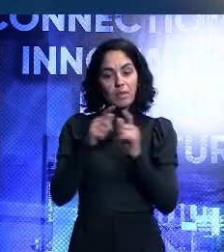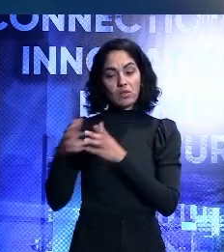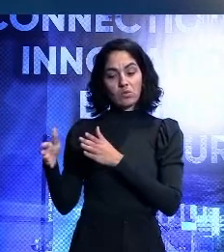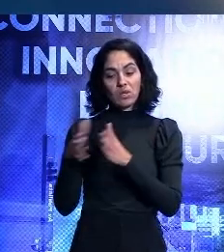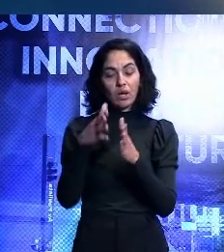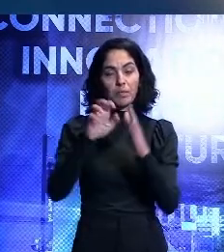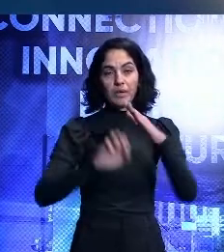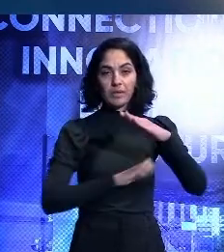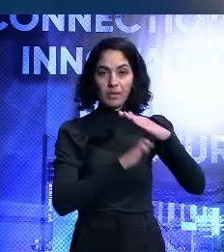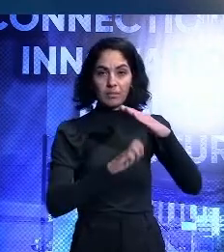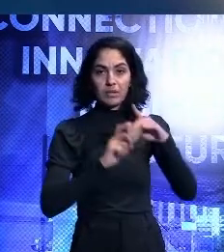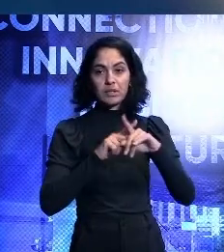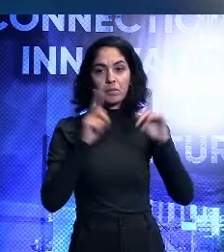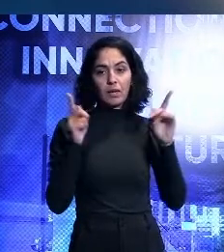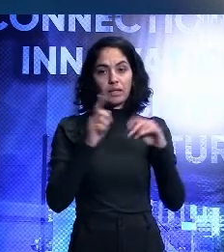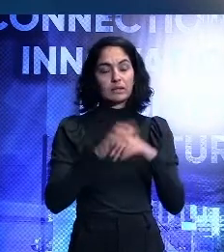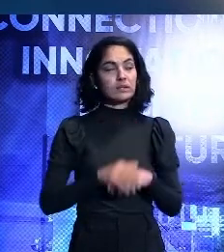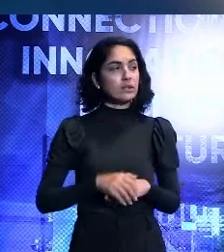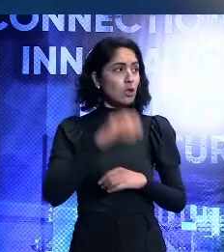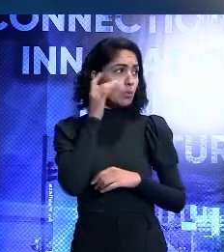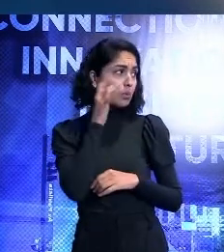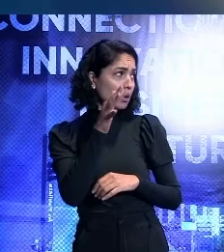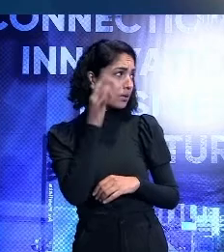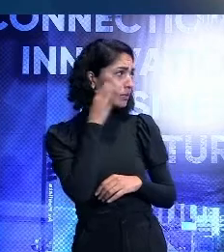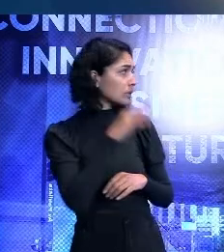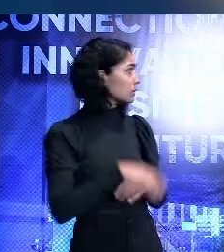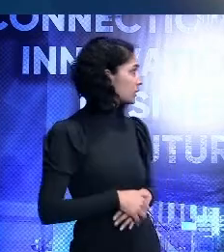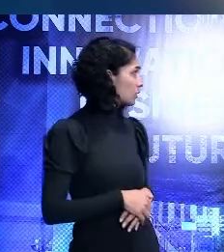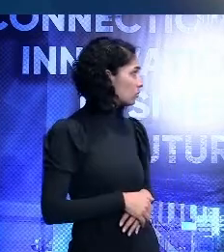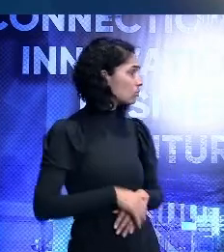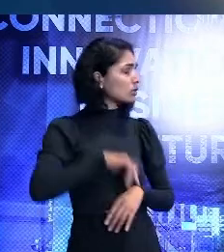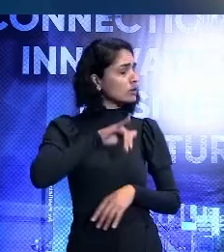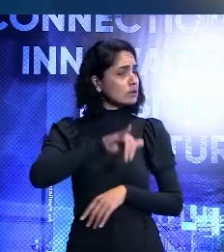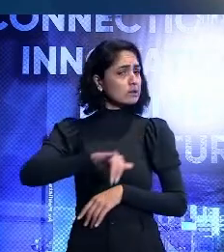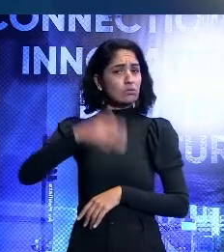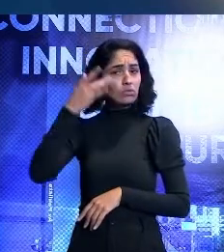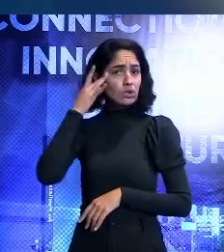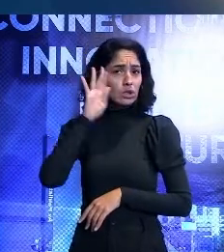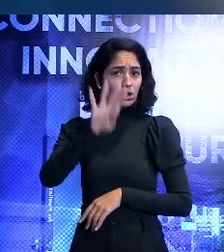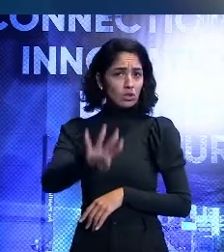Mas também uma reflexão. Se você não sabe o que